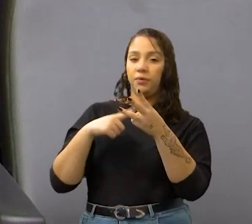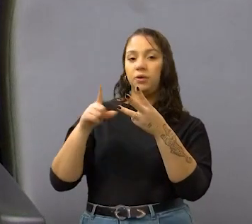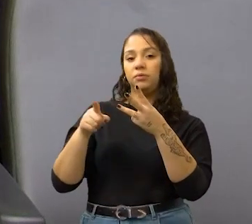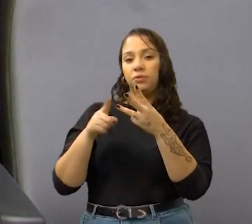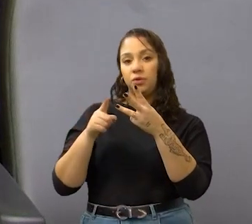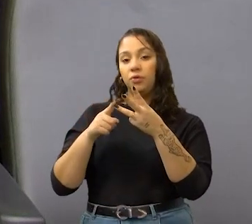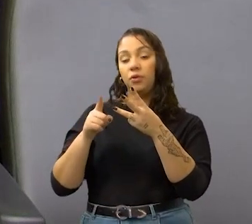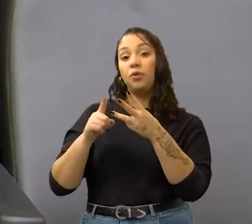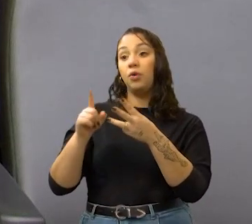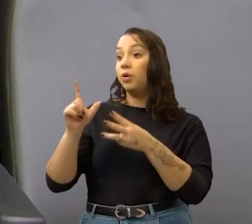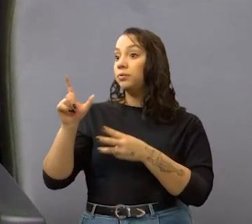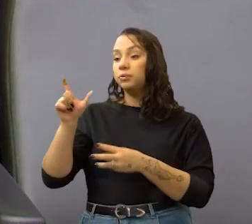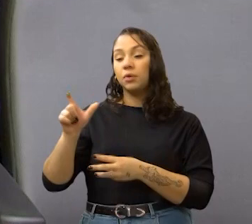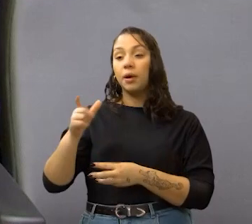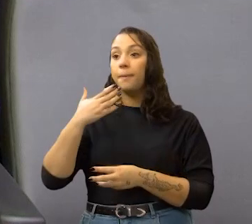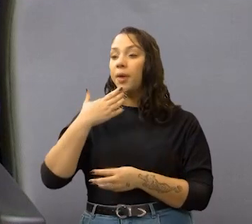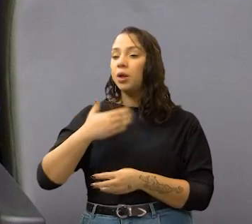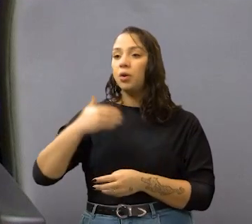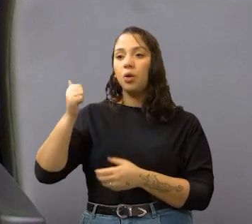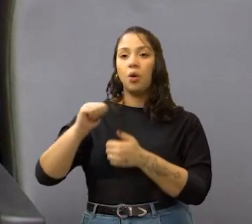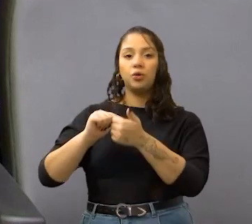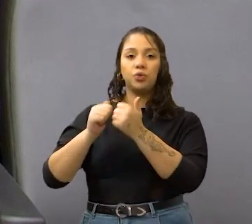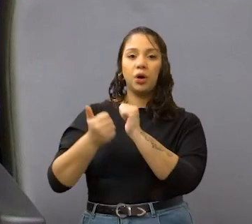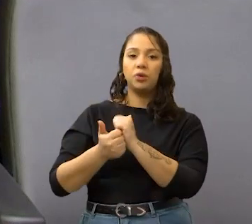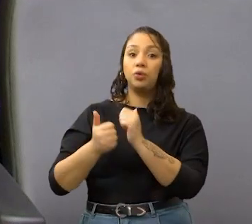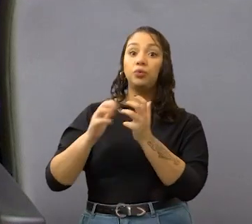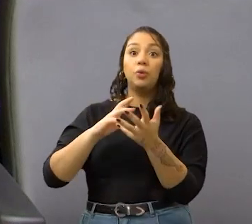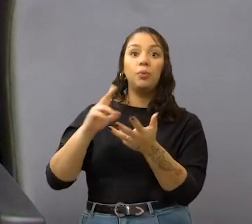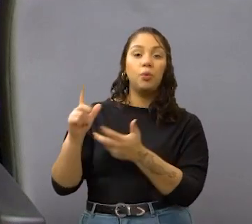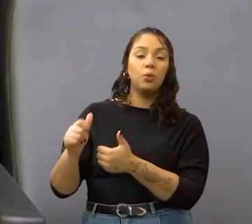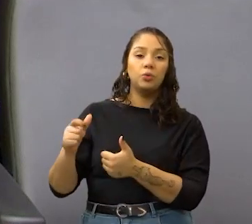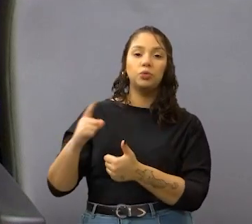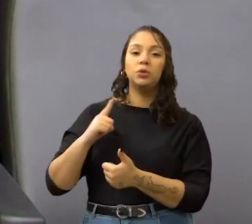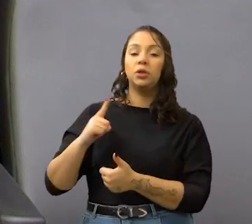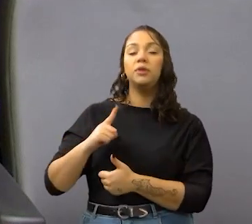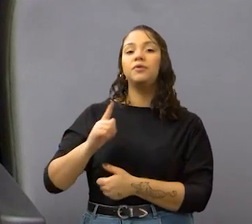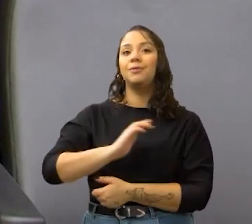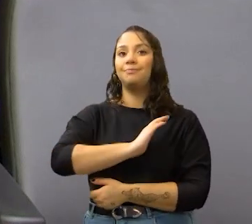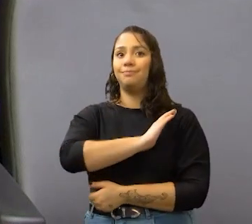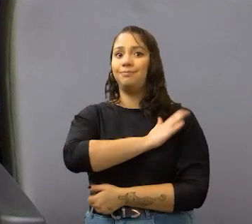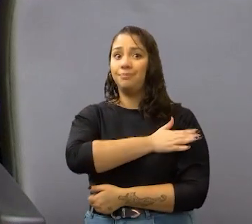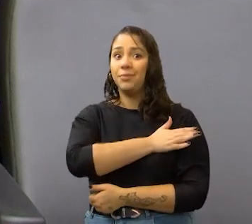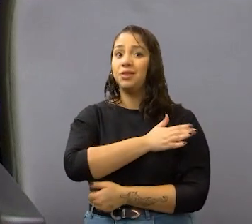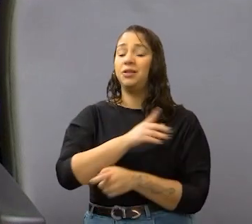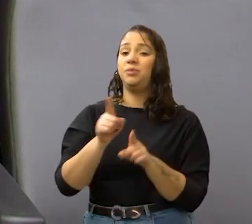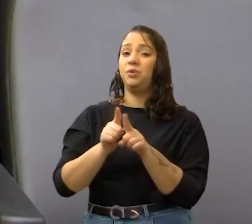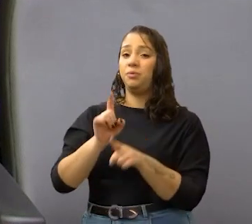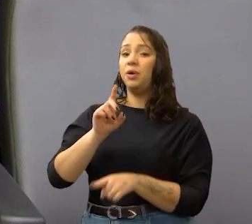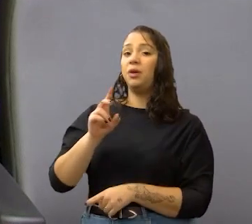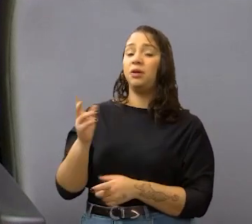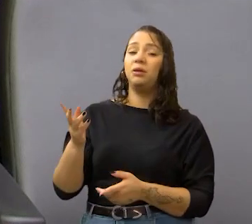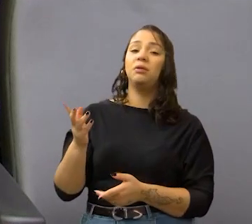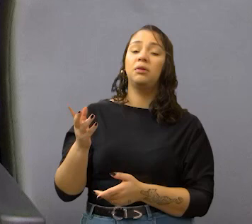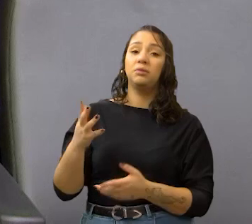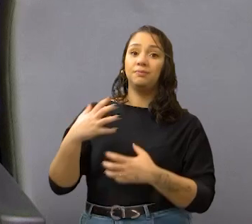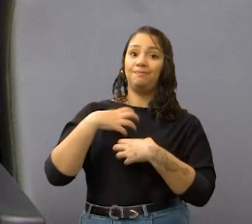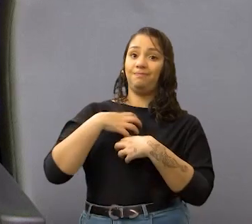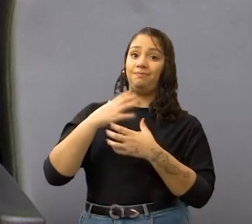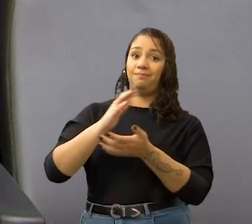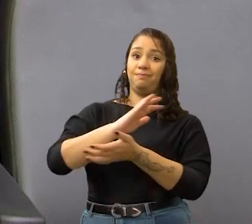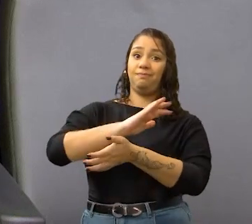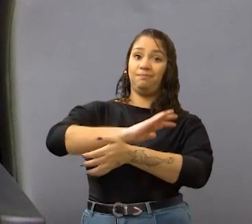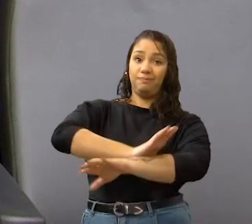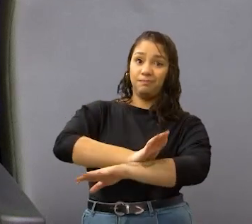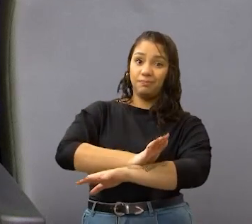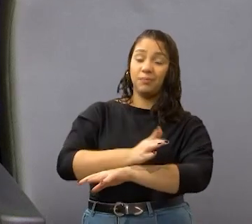um jogador de futebol famoso, um dos melhores do mundo, que sofreu racismo também. Como que muda essa situação, então?